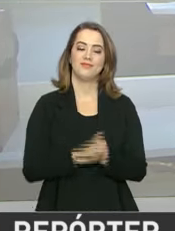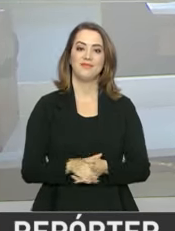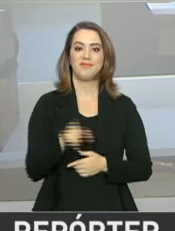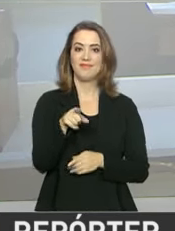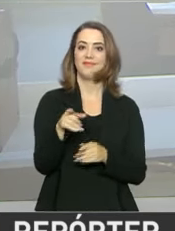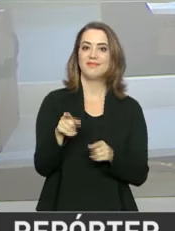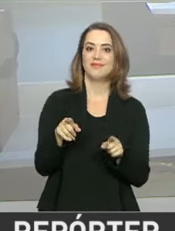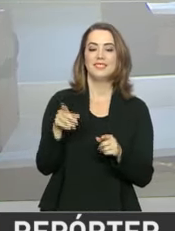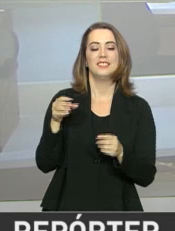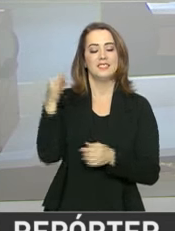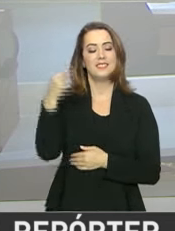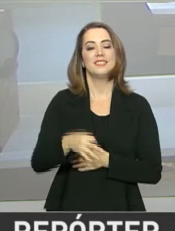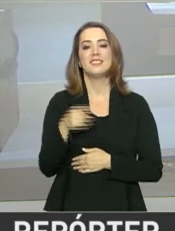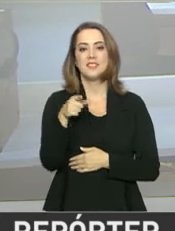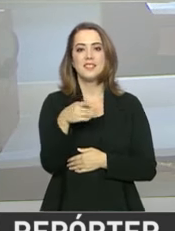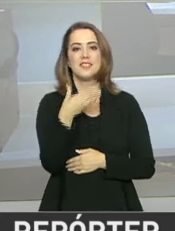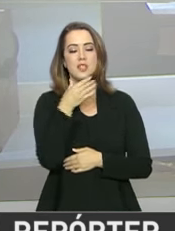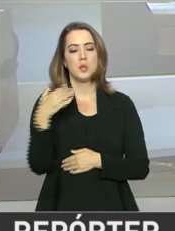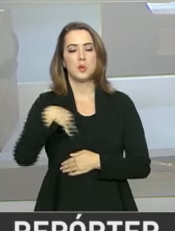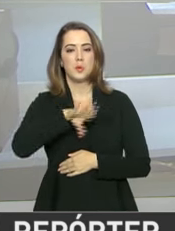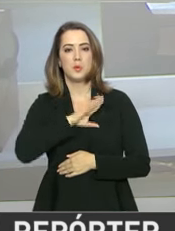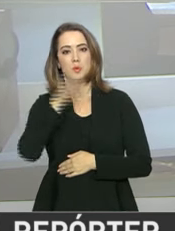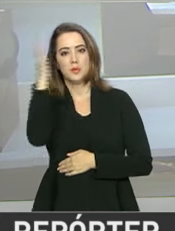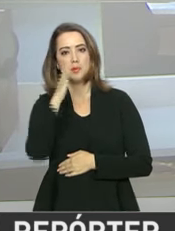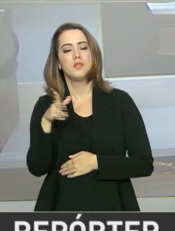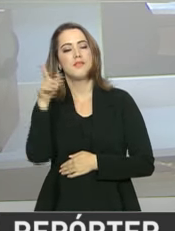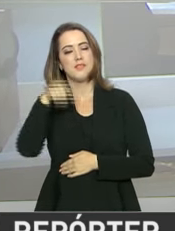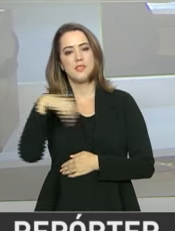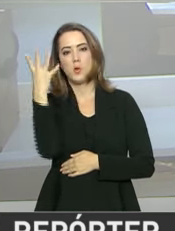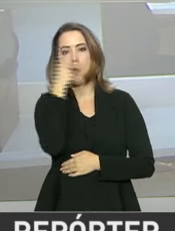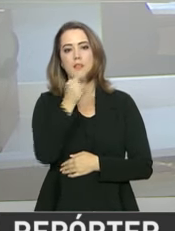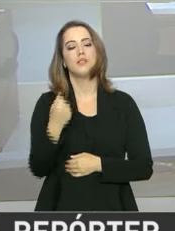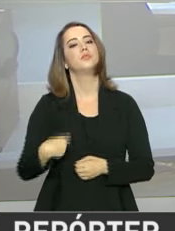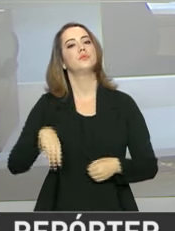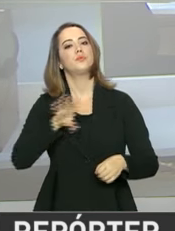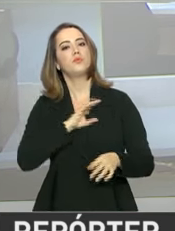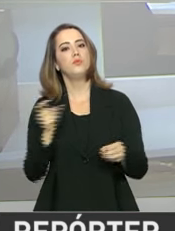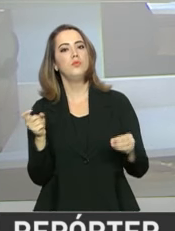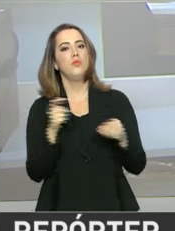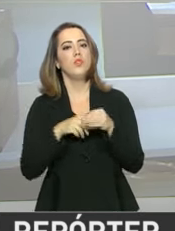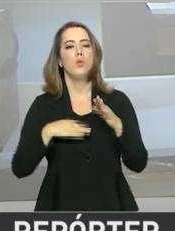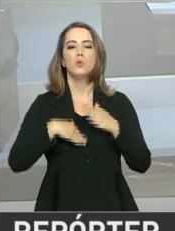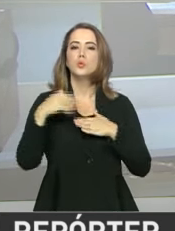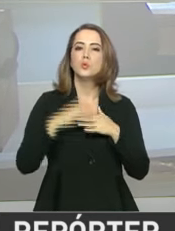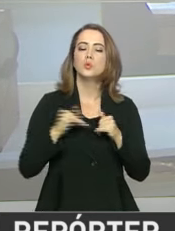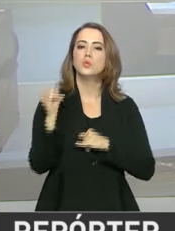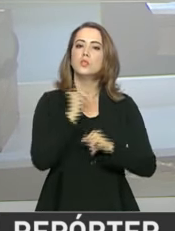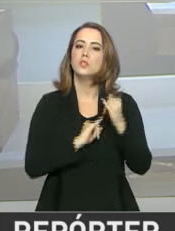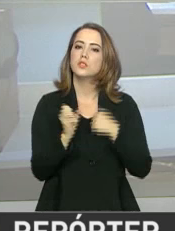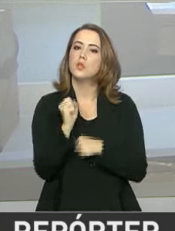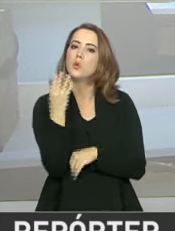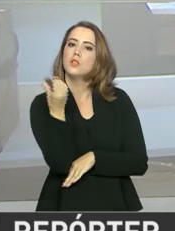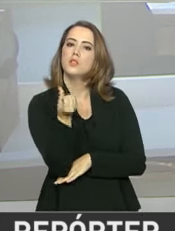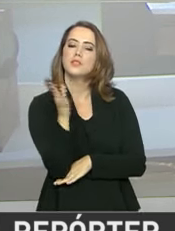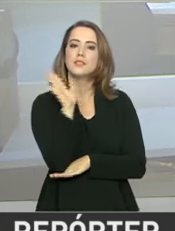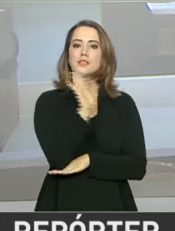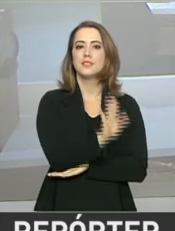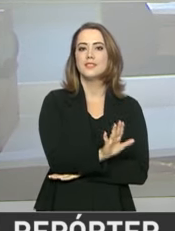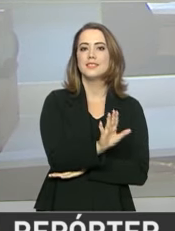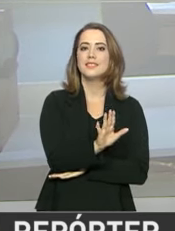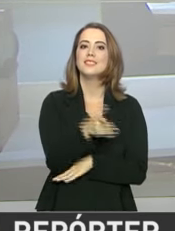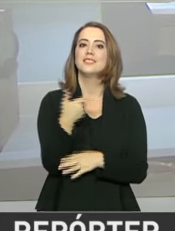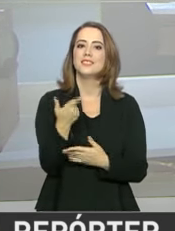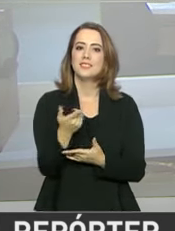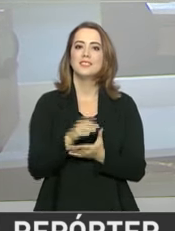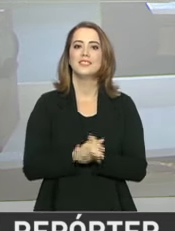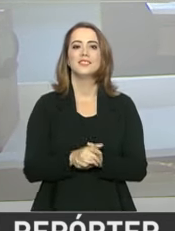nton nosso país é lindo mesmo a gente fica por aqui voltamos a qualquer momento com outras informações ou às 6 da tarde 6 da noite como